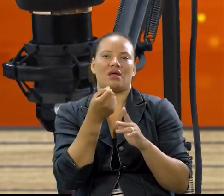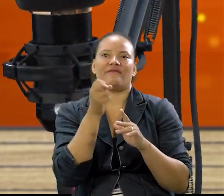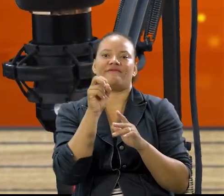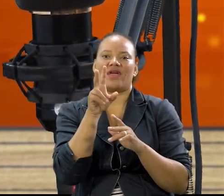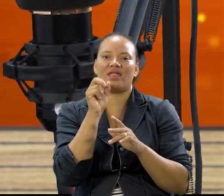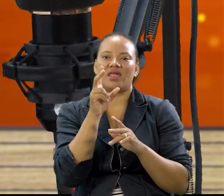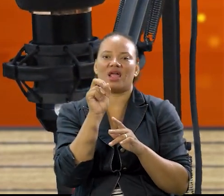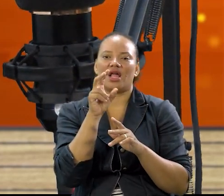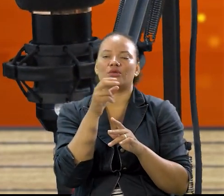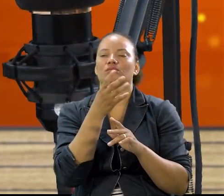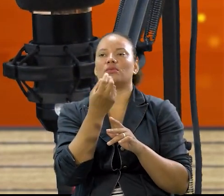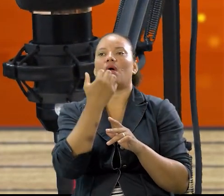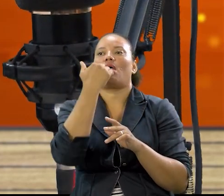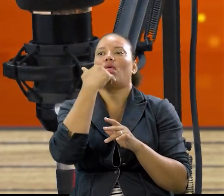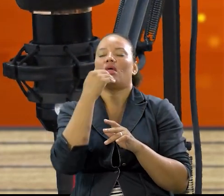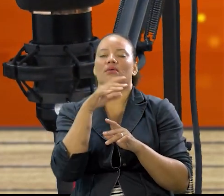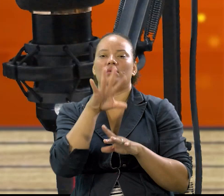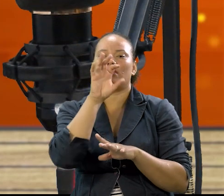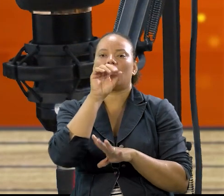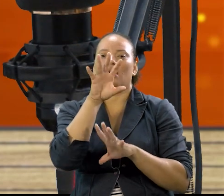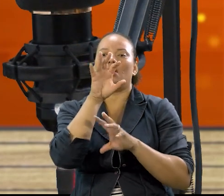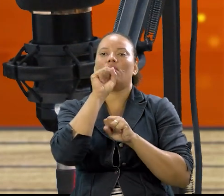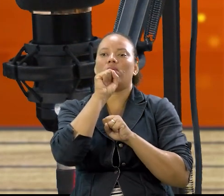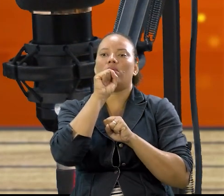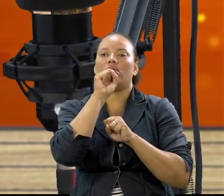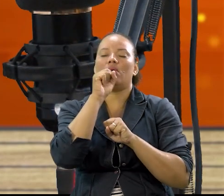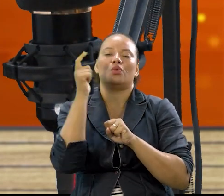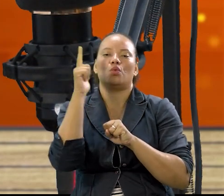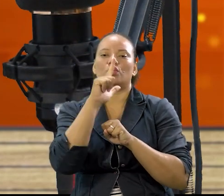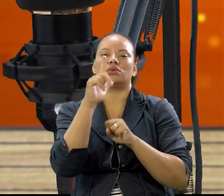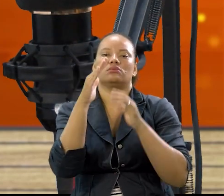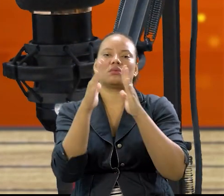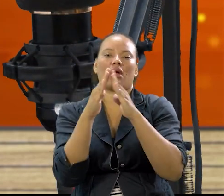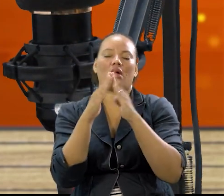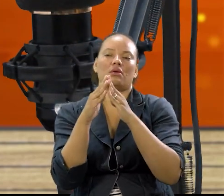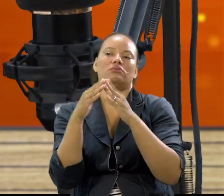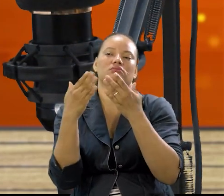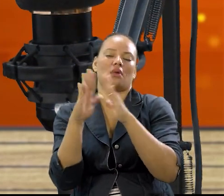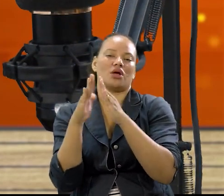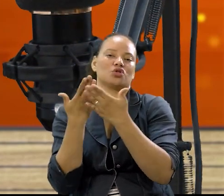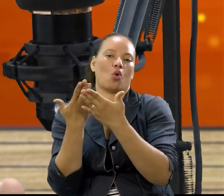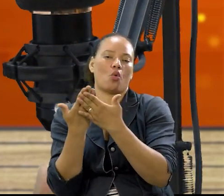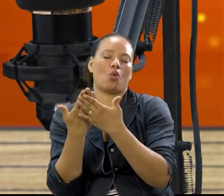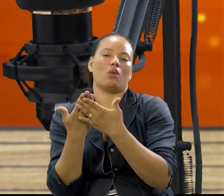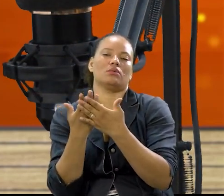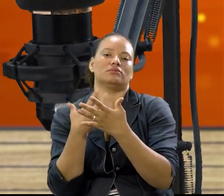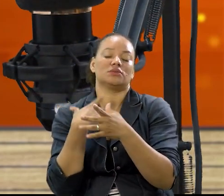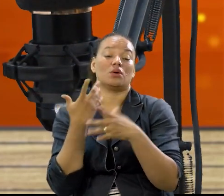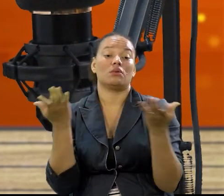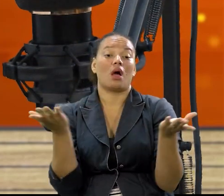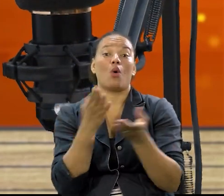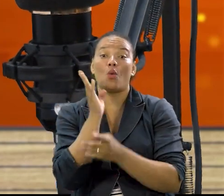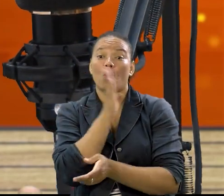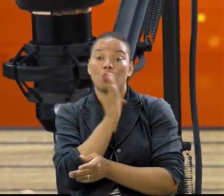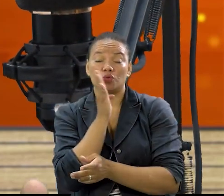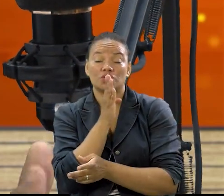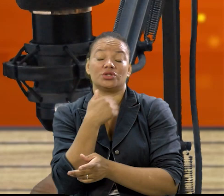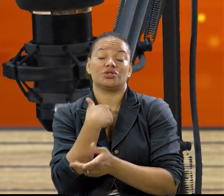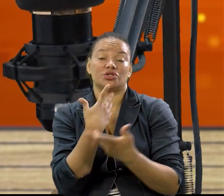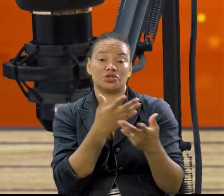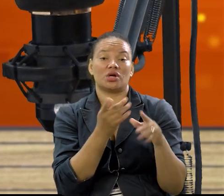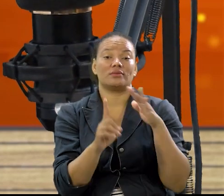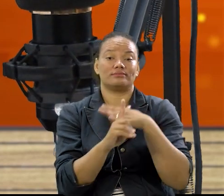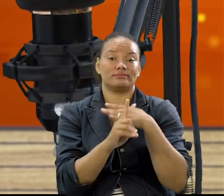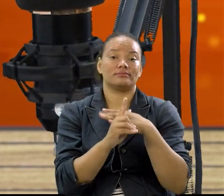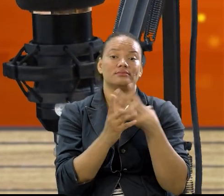envenenamentos podem ter feito uma parada respiratória em casa na escola são prontamente atendidas né e